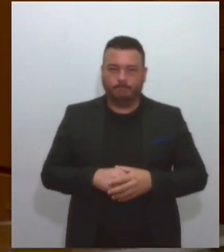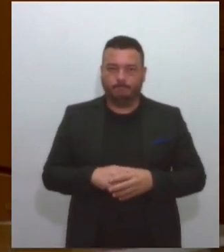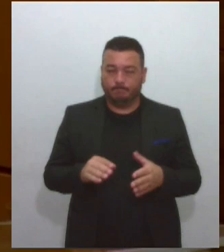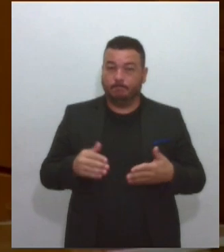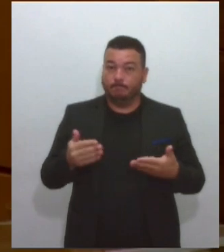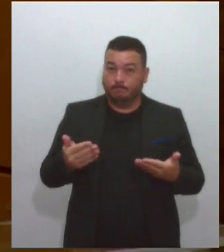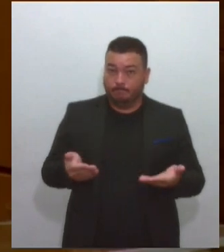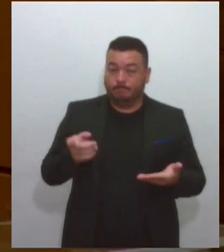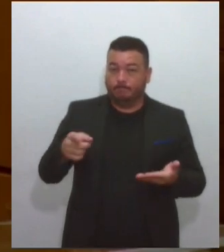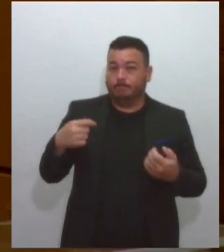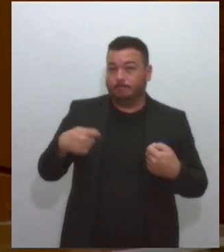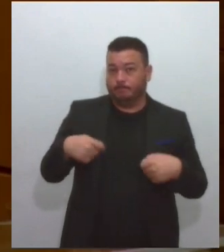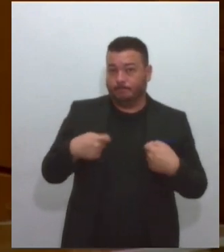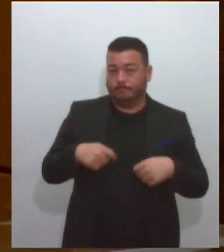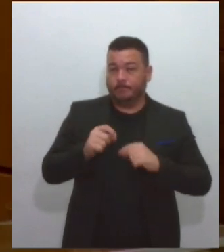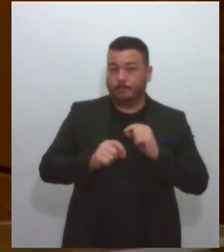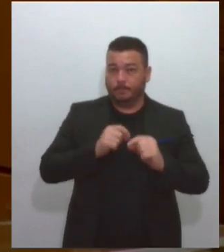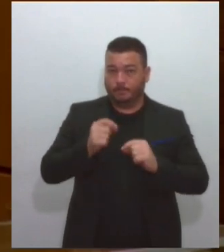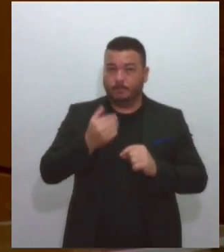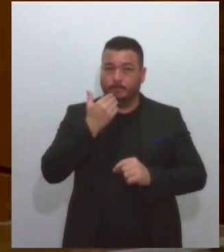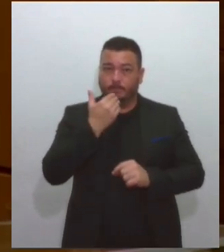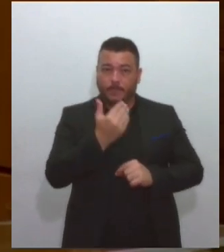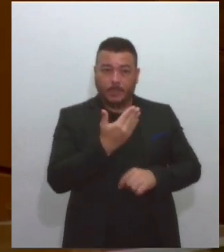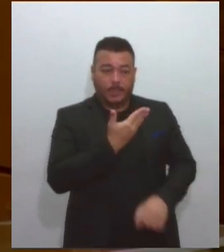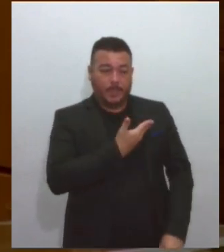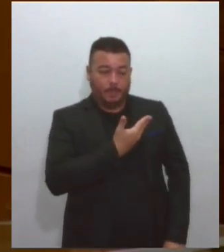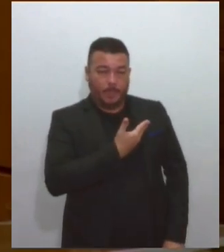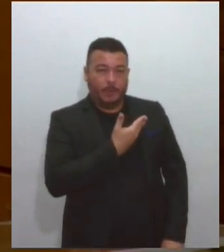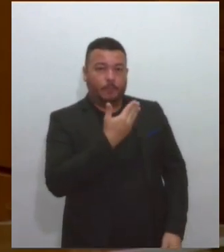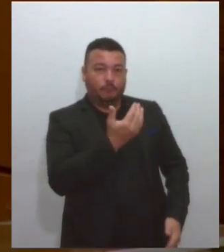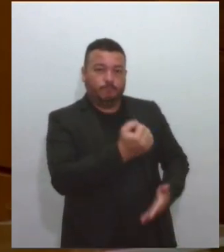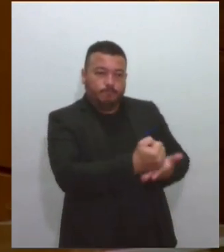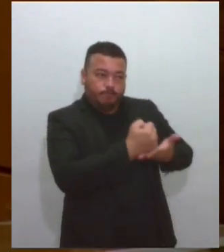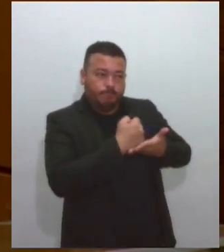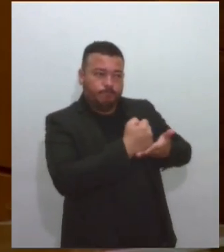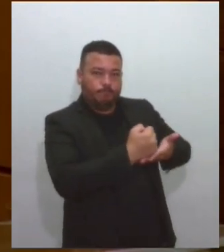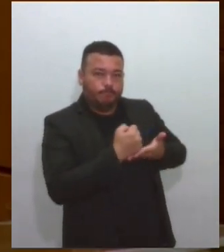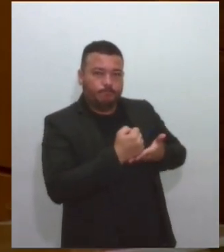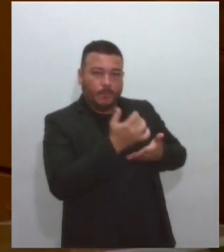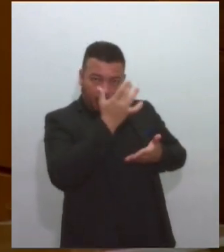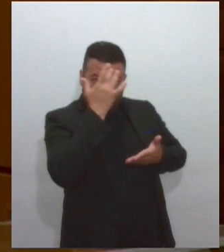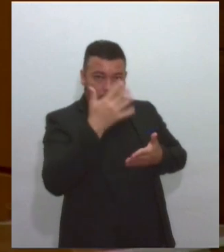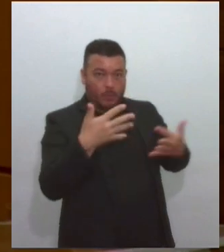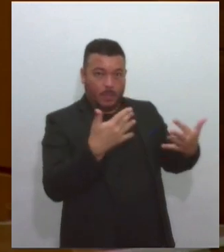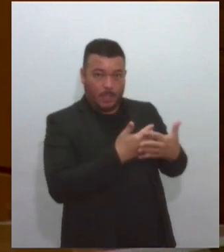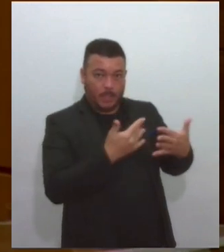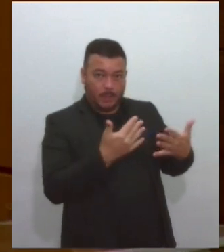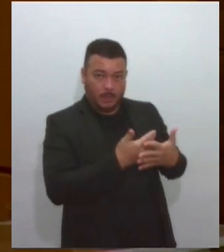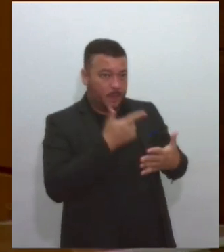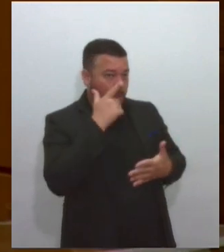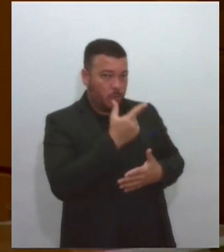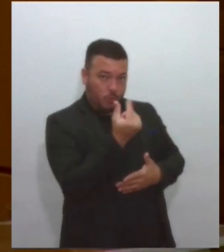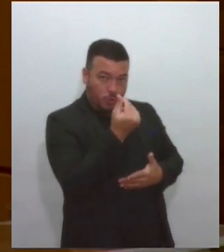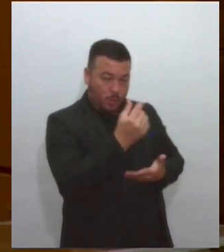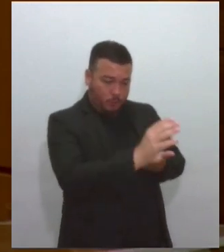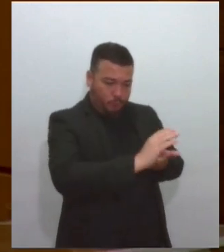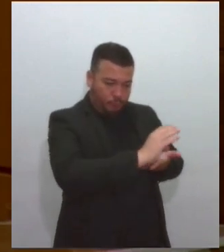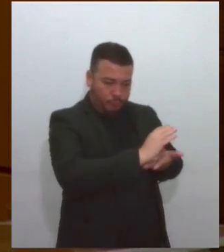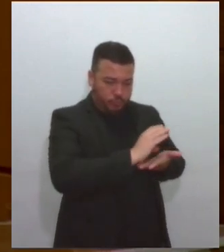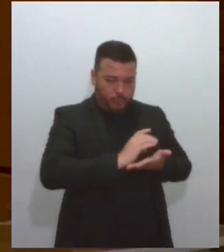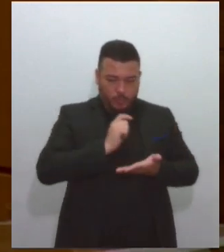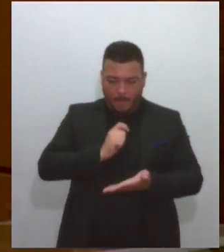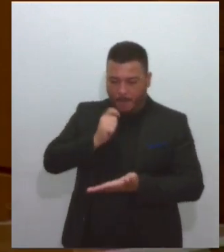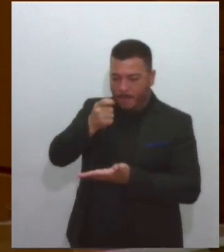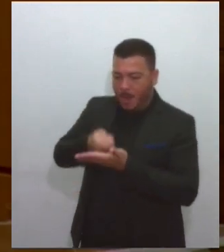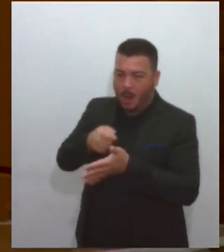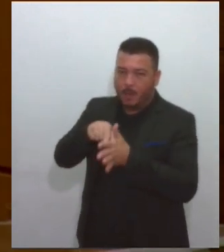que buscar ajuda de amigos, de pessoas da cidade, para poder fazer esse exame de